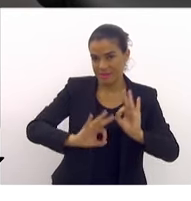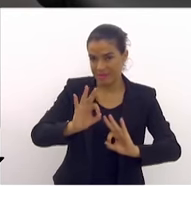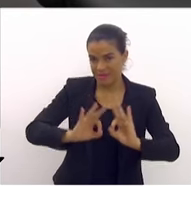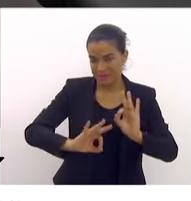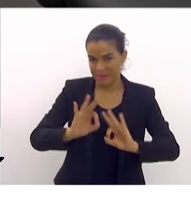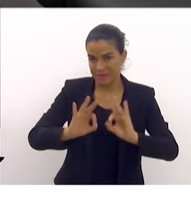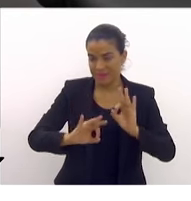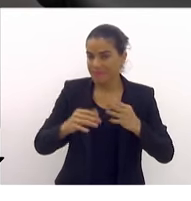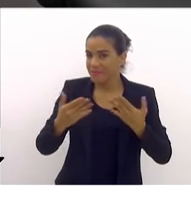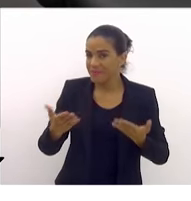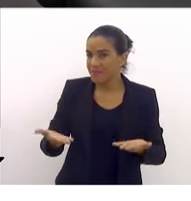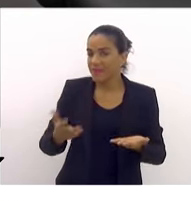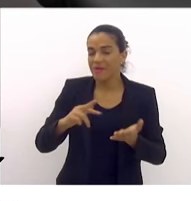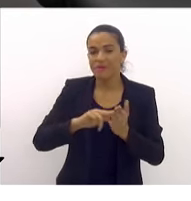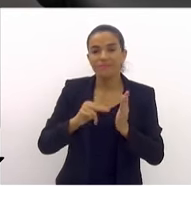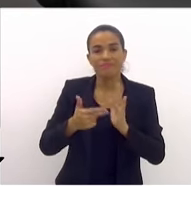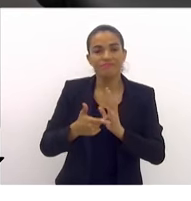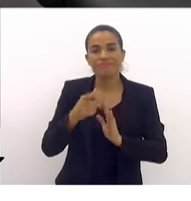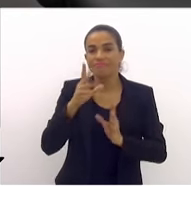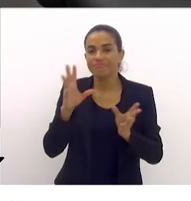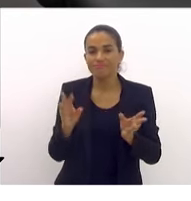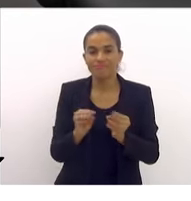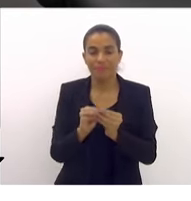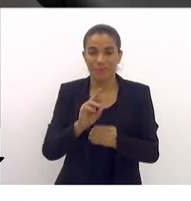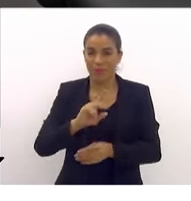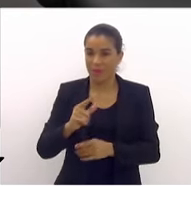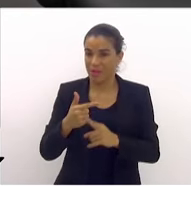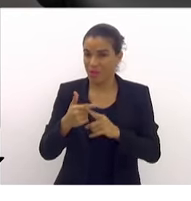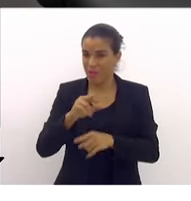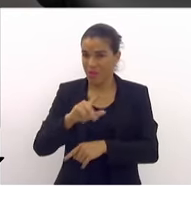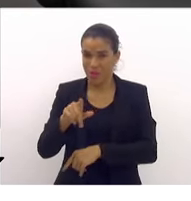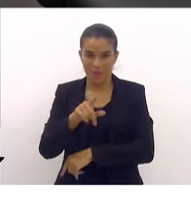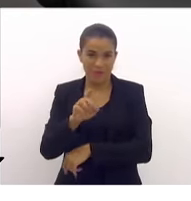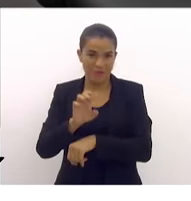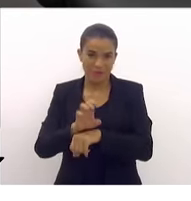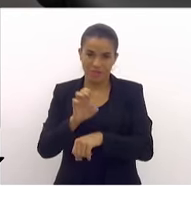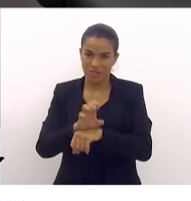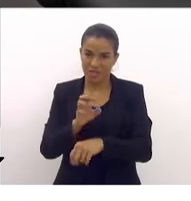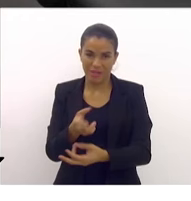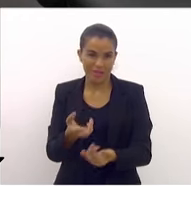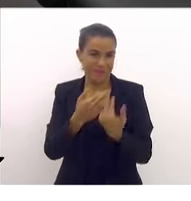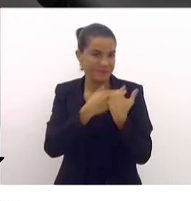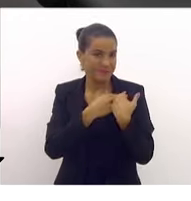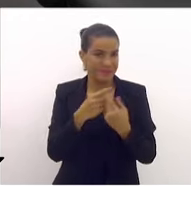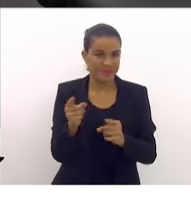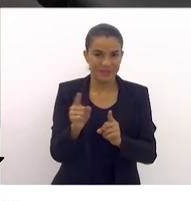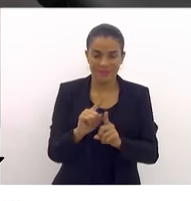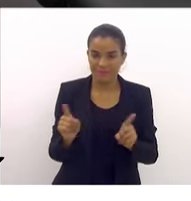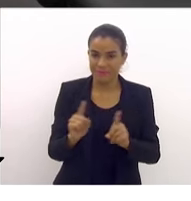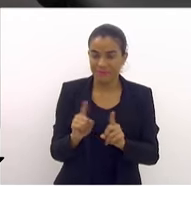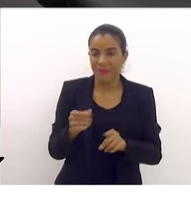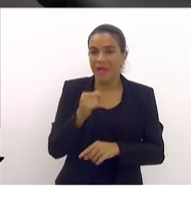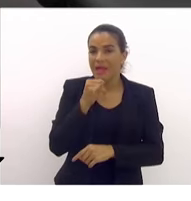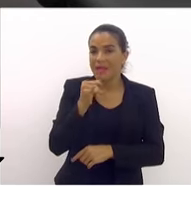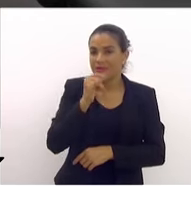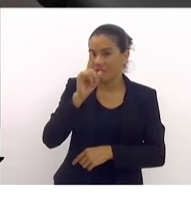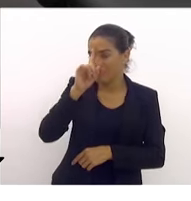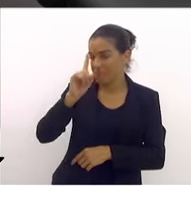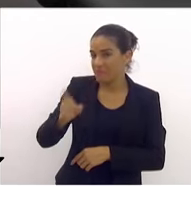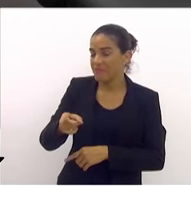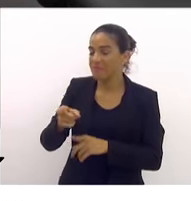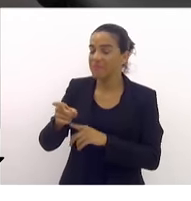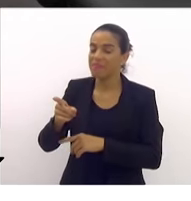Então, a gente está dizendo, em tese, porque não é o Estado que faz isso. Não é o Estado. Então, você vai dizer para a sua